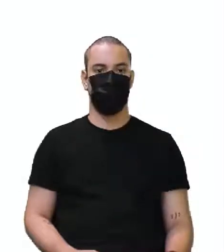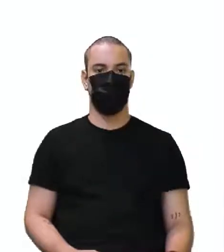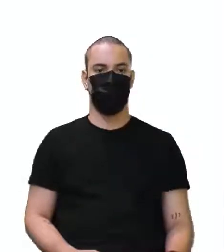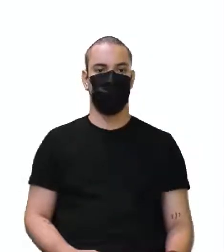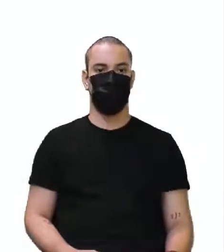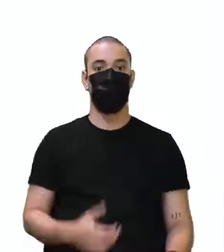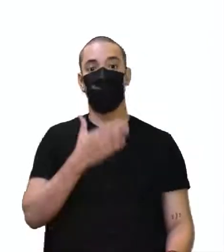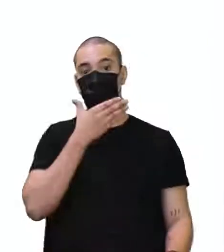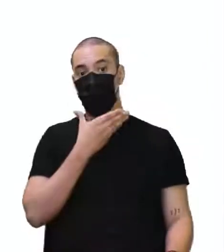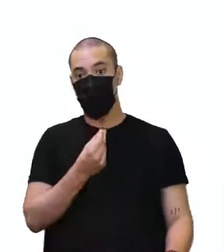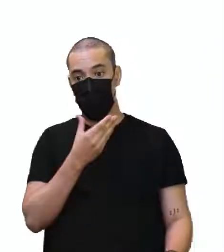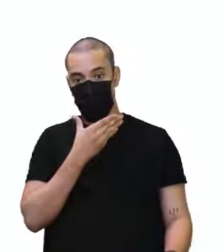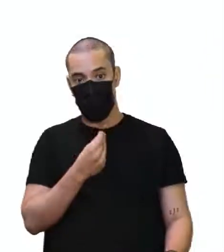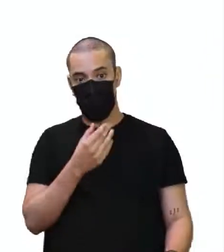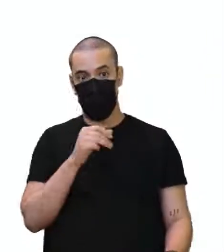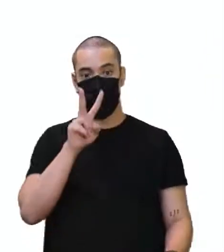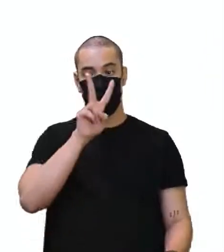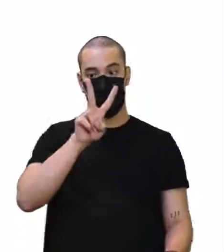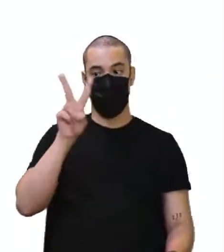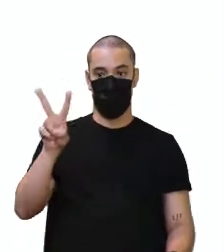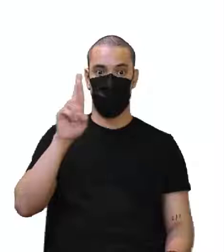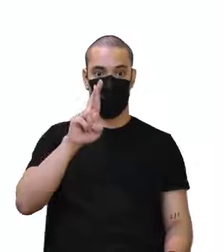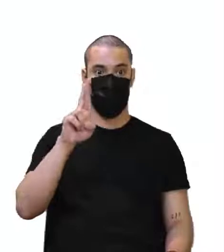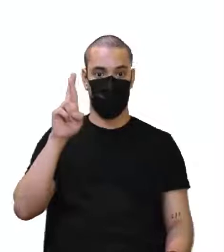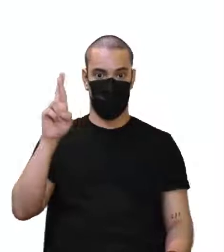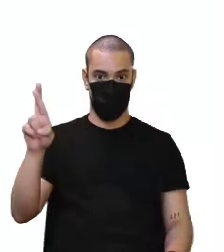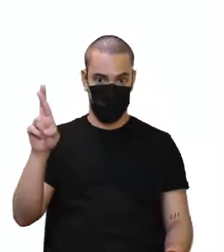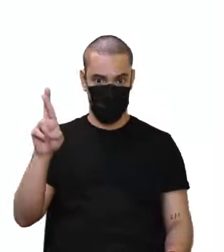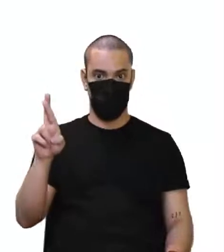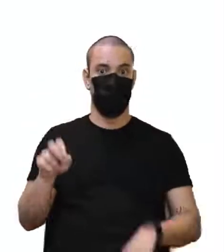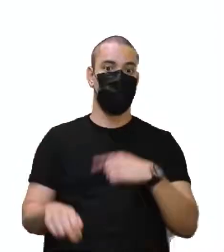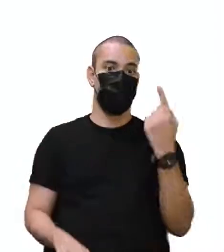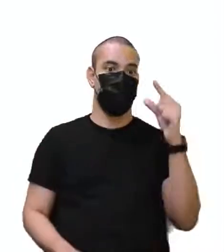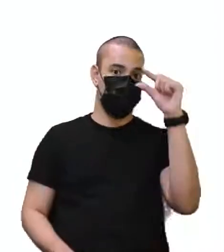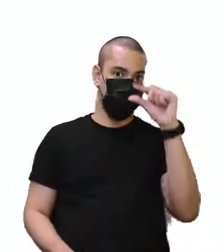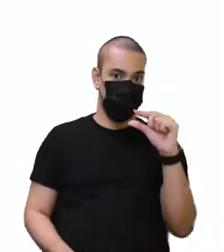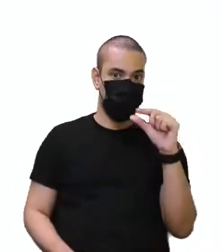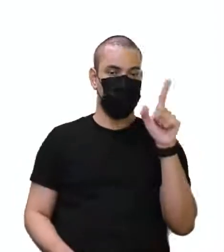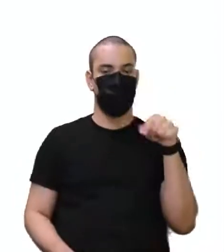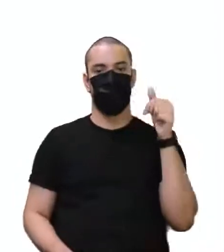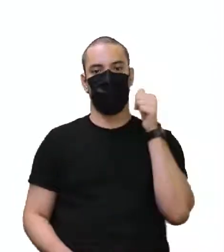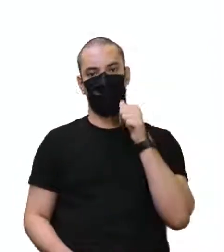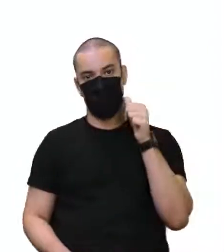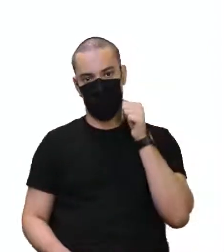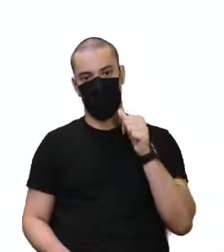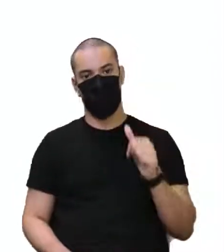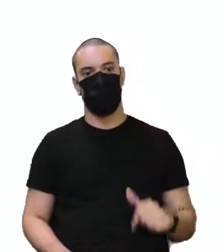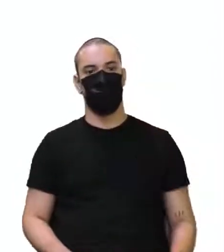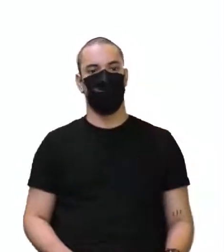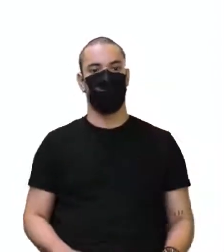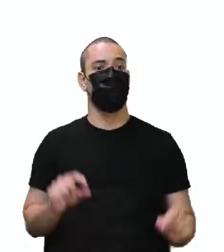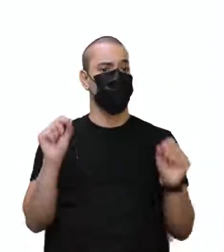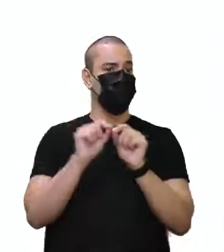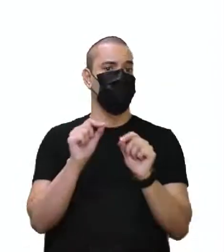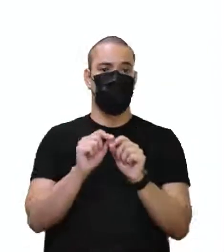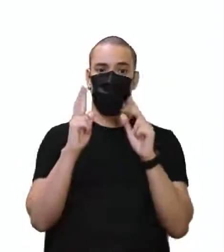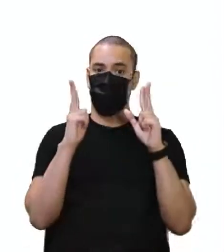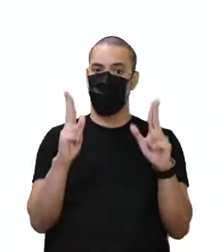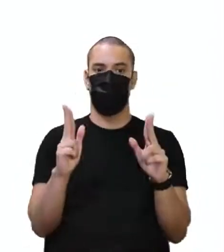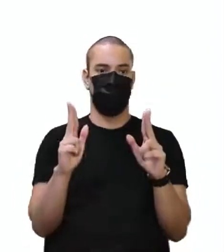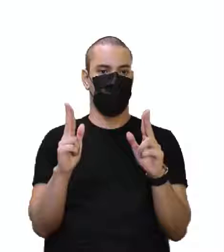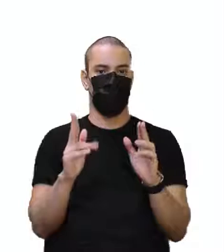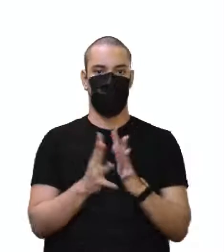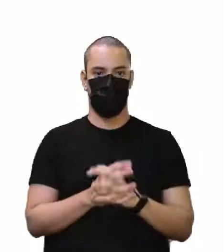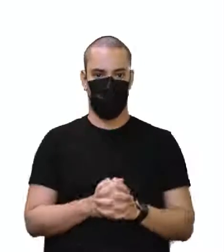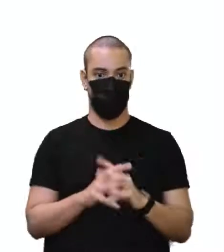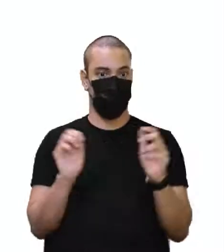o macho, que é Vzão, Vzão, Rzão, Rzão. Quais são esses gametas que são gerados? Aí eu faço aquele mesmo cruzamento lá. Então eu